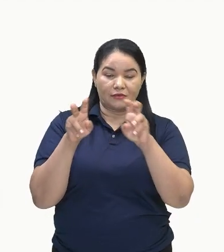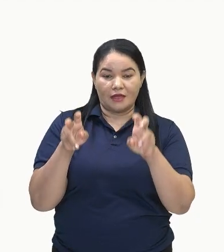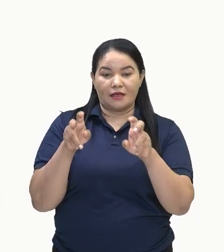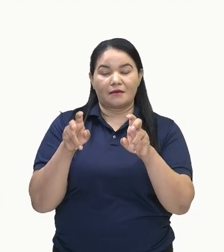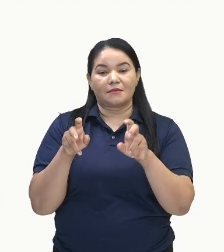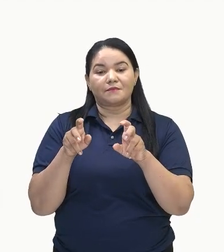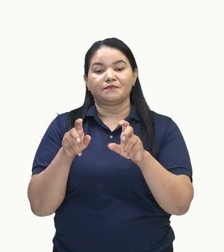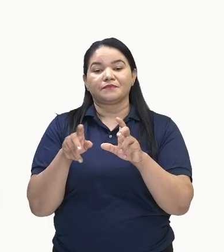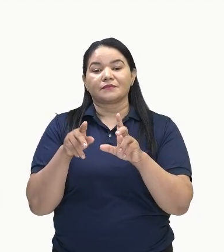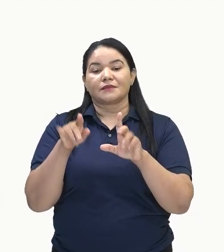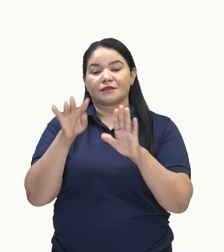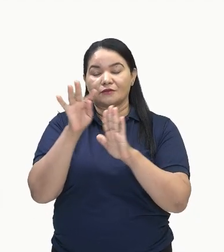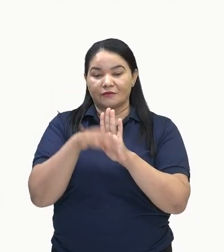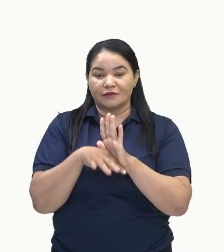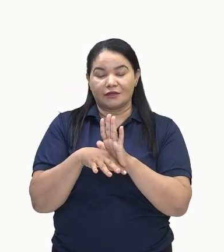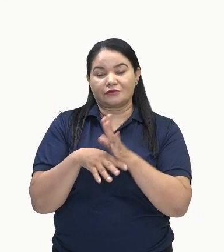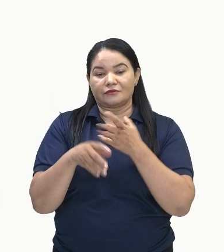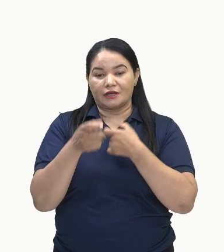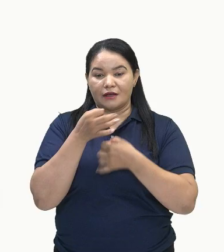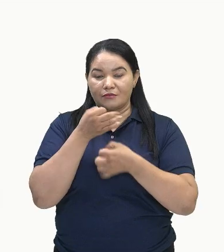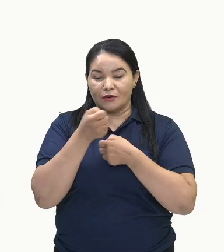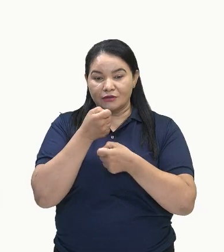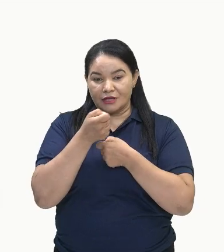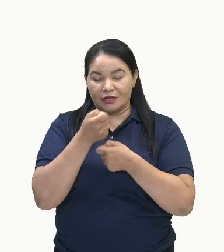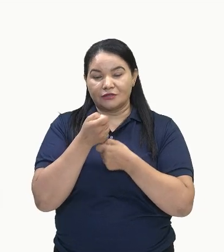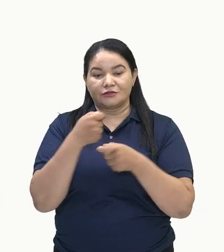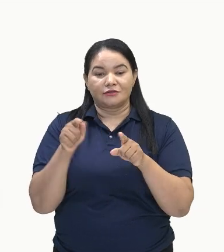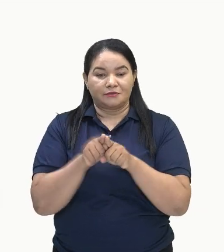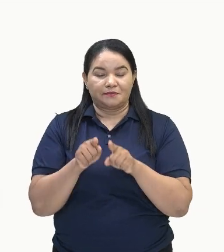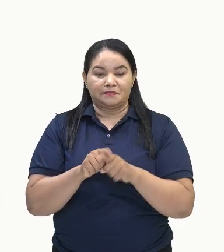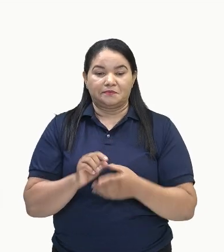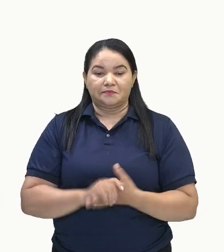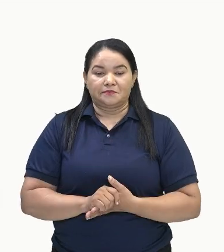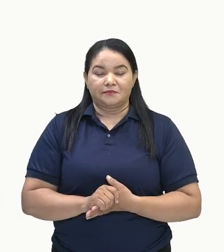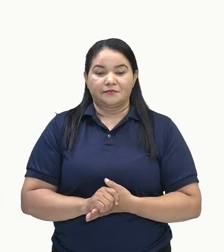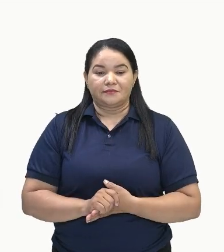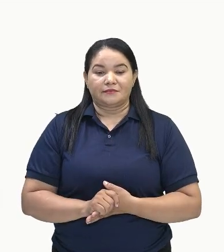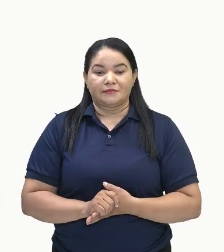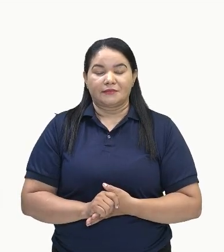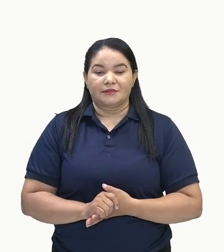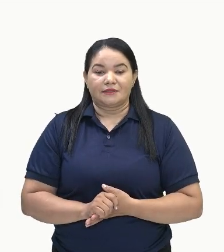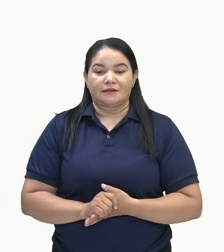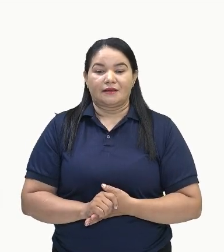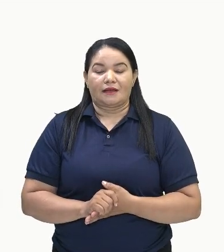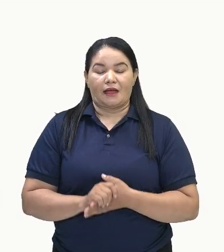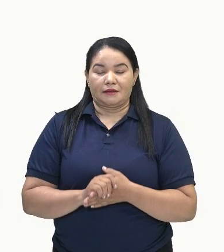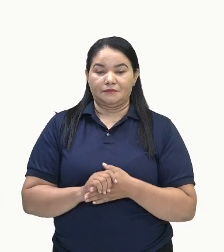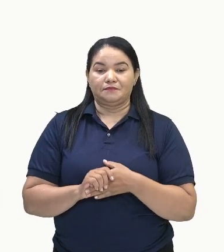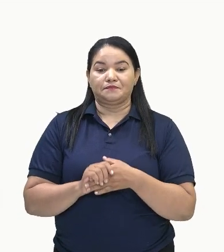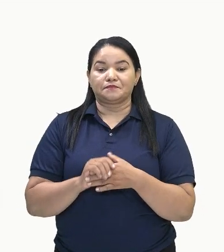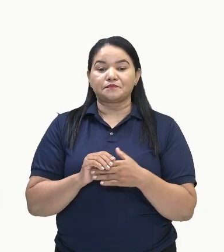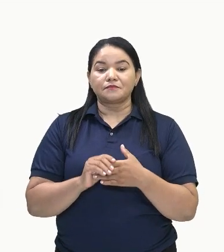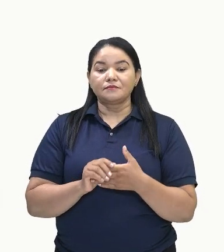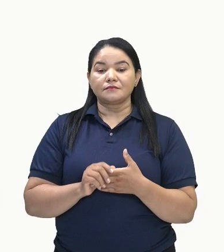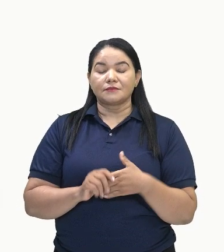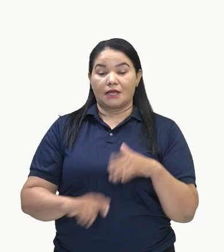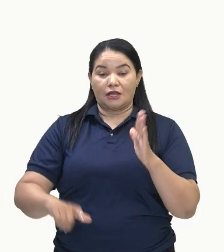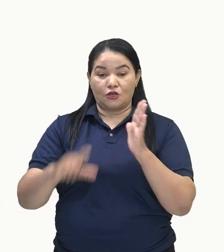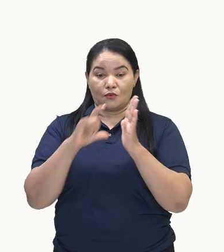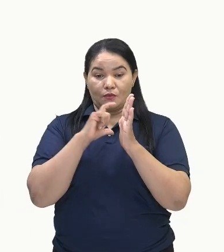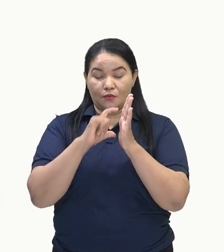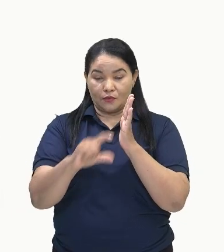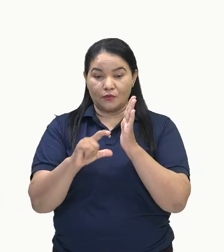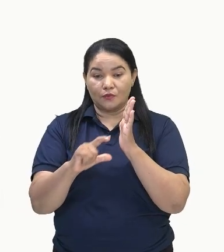esse texto dessa reportagem, o que se trata. Aí tem o corpo do texto. A partir daí, mas já veio,